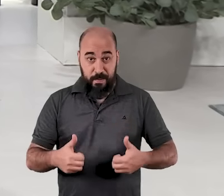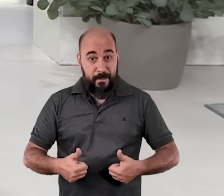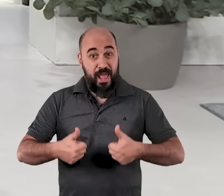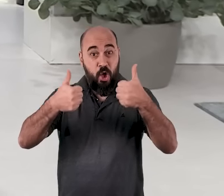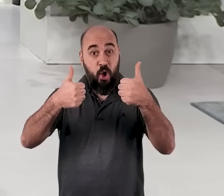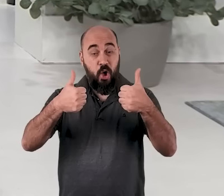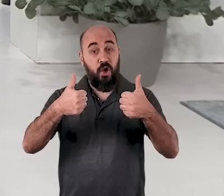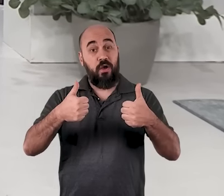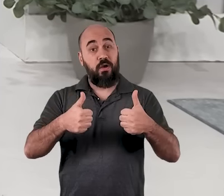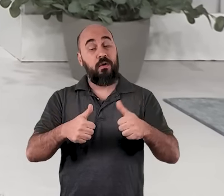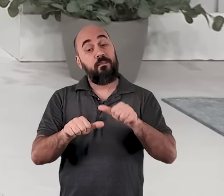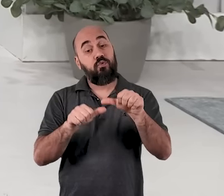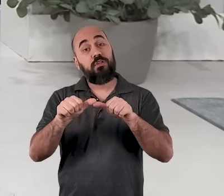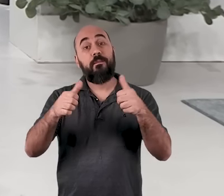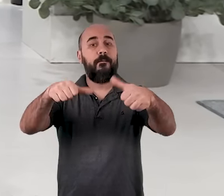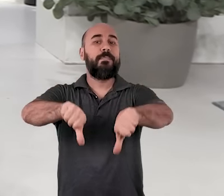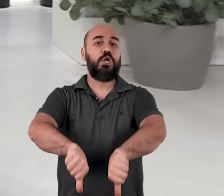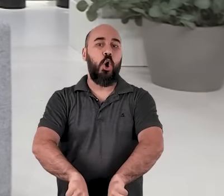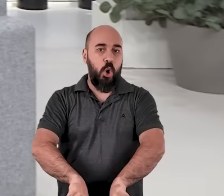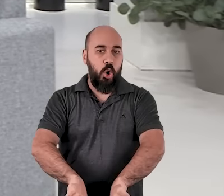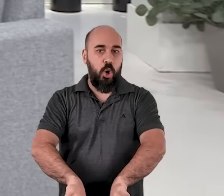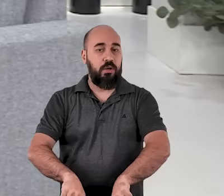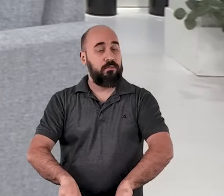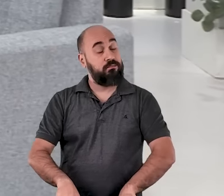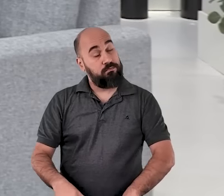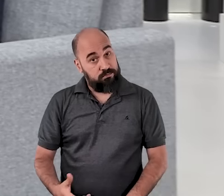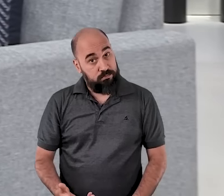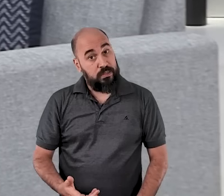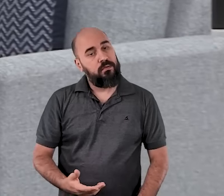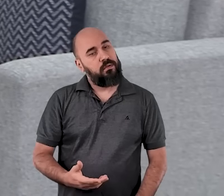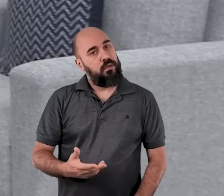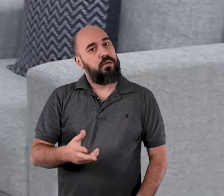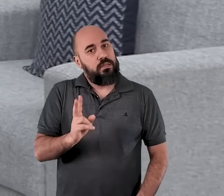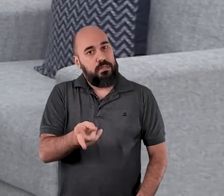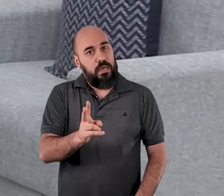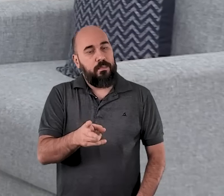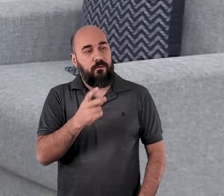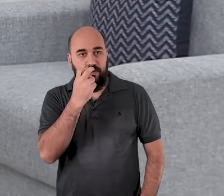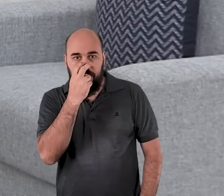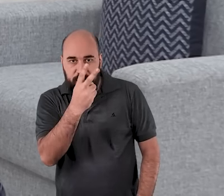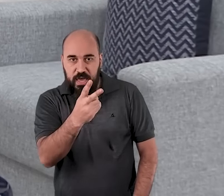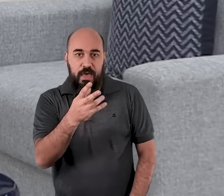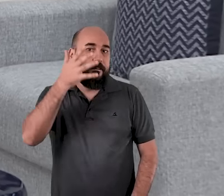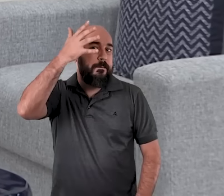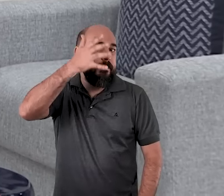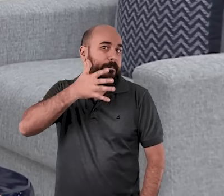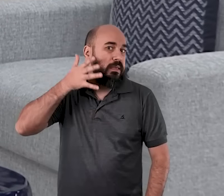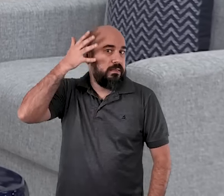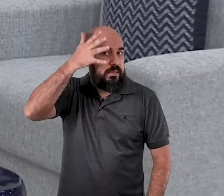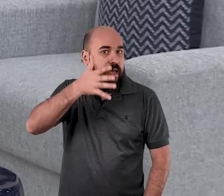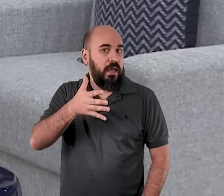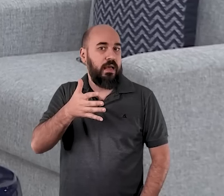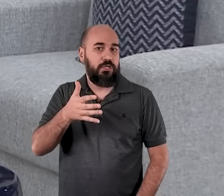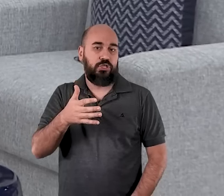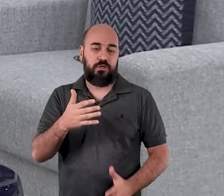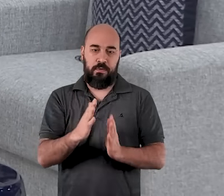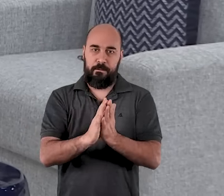pior. Toda vez que você ouve uma mensagem bíblica, uma mensagem